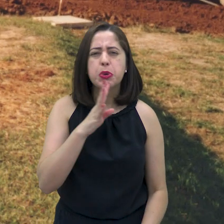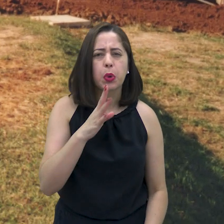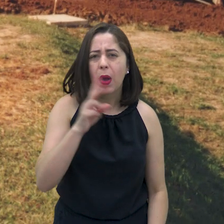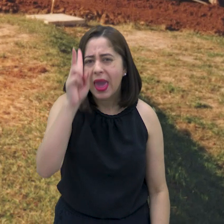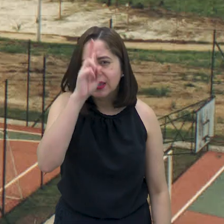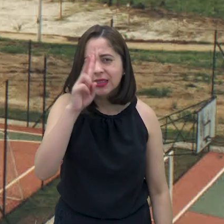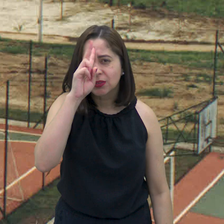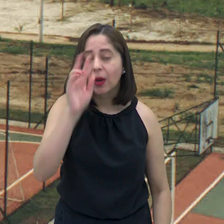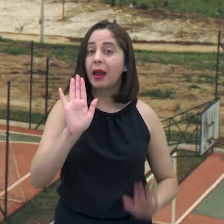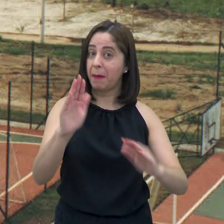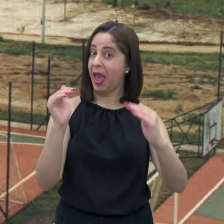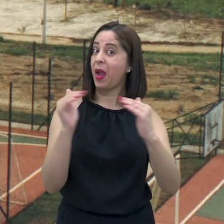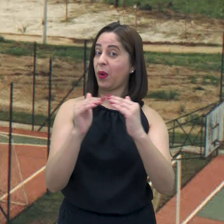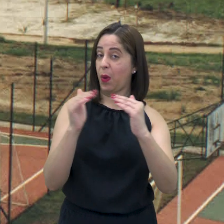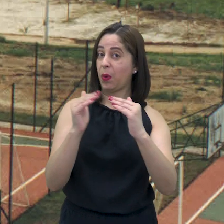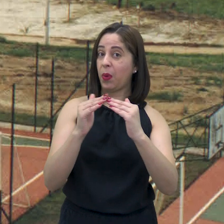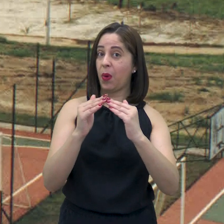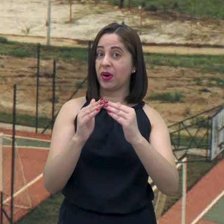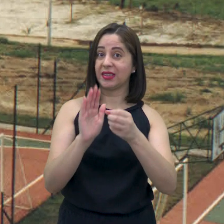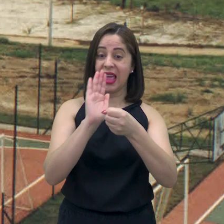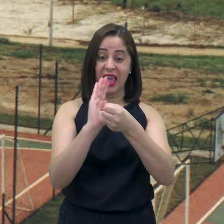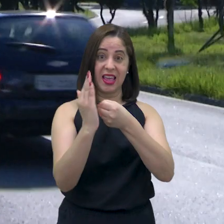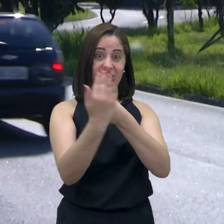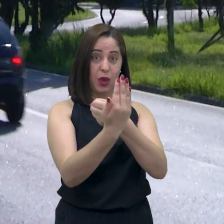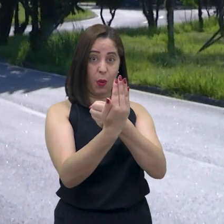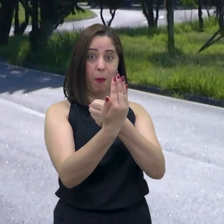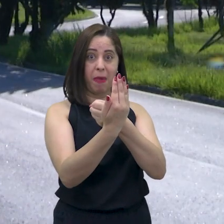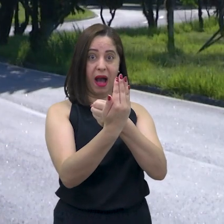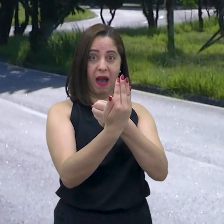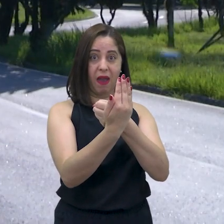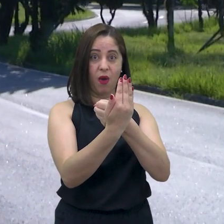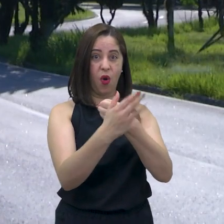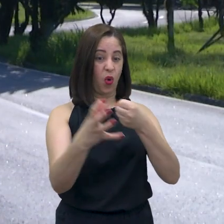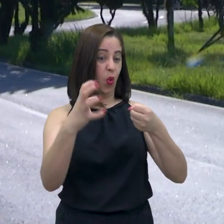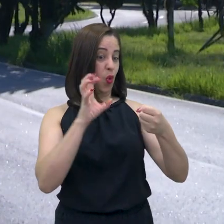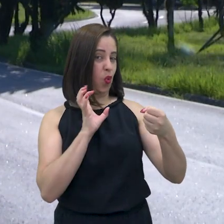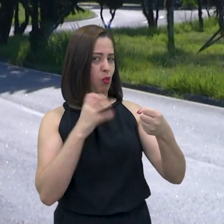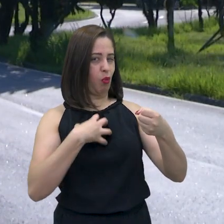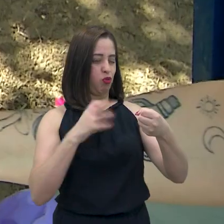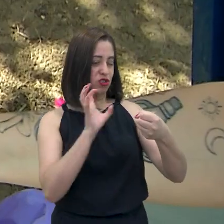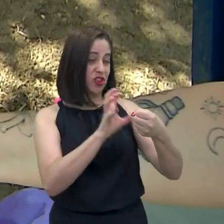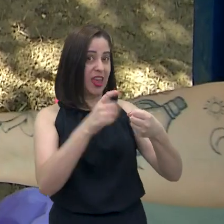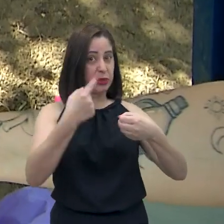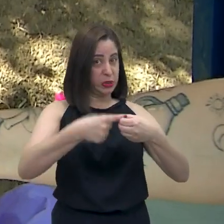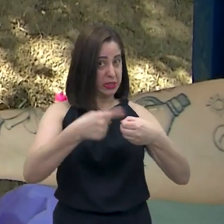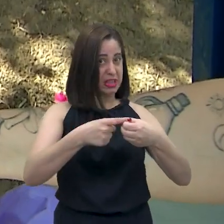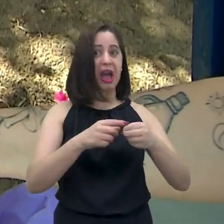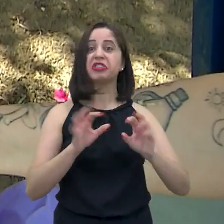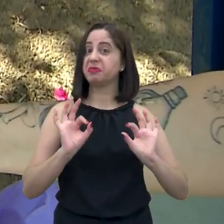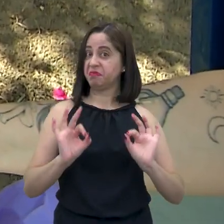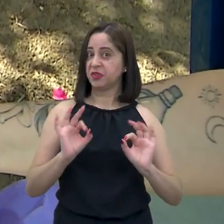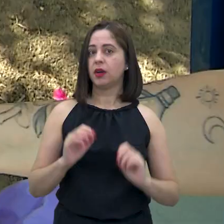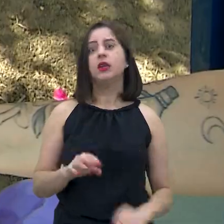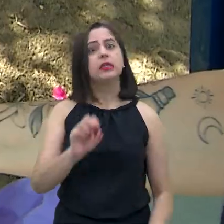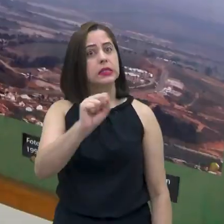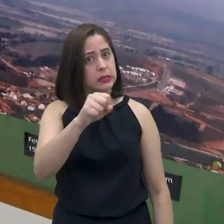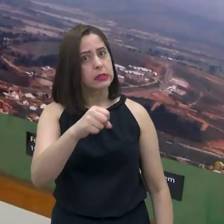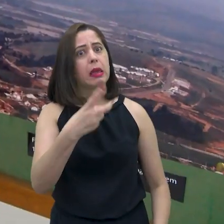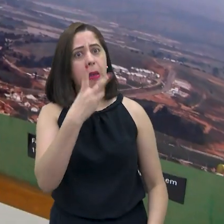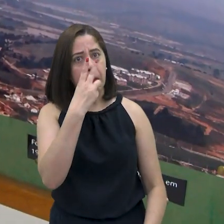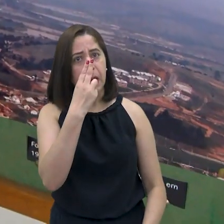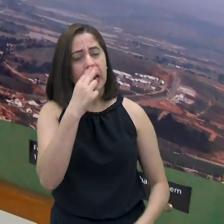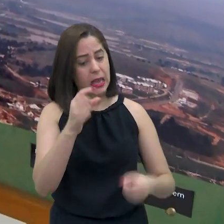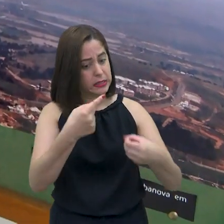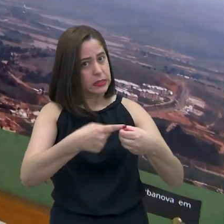história do bairro concorda que a proposta de criar uma cidade dentro da cidade funcionou mas achei muito bonito parece uma cidade aqui